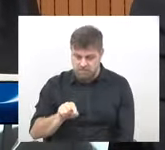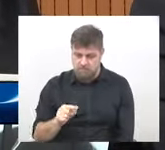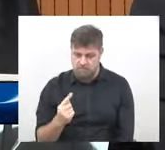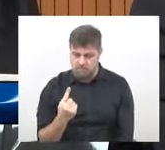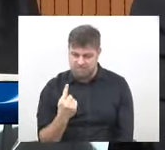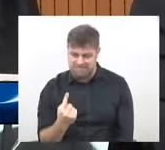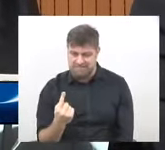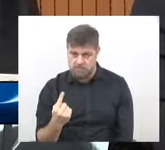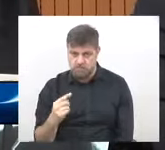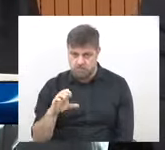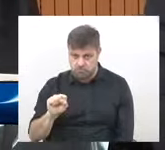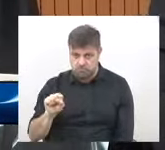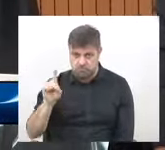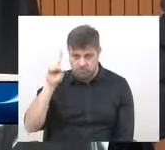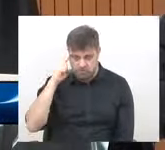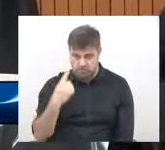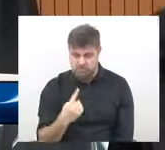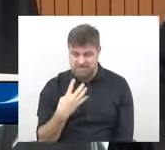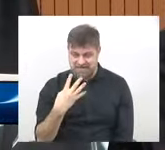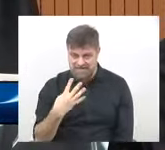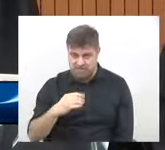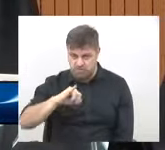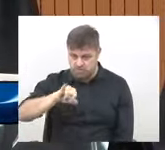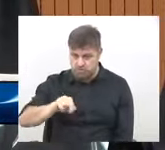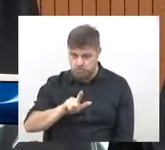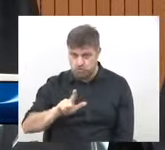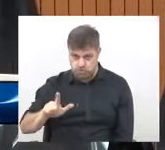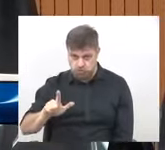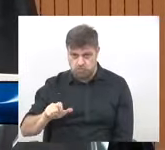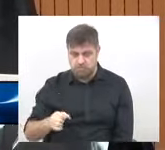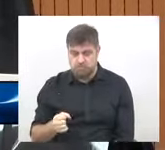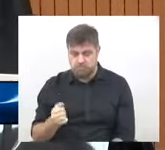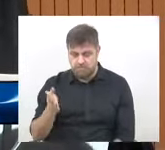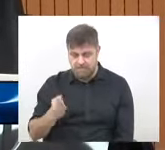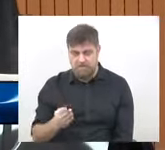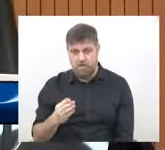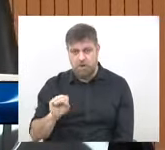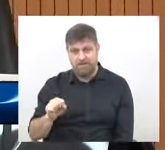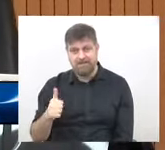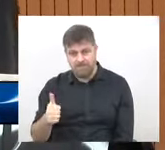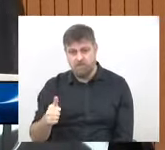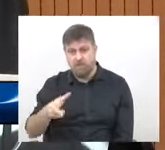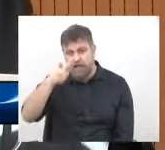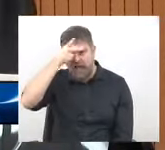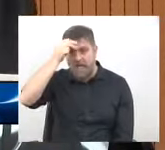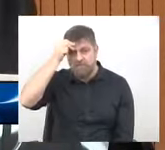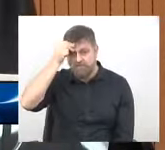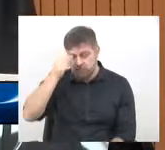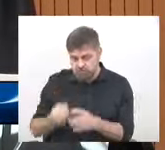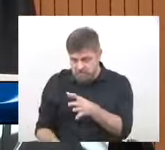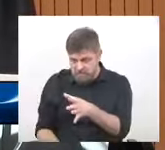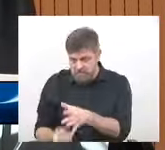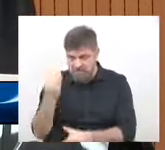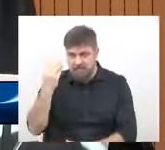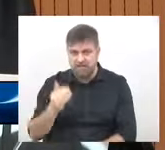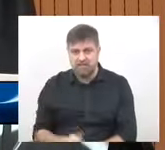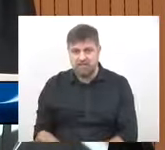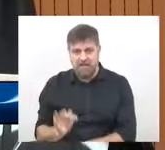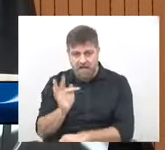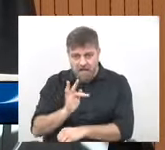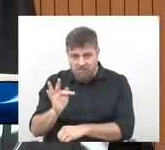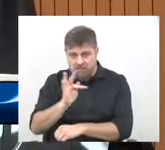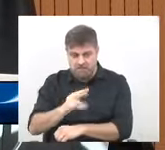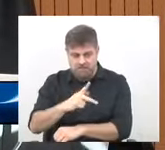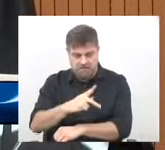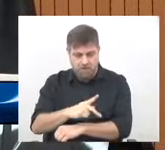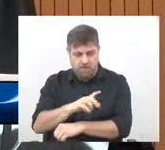de 14 de julho de 1981, que autoriza o Poder Executivo a instituir a Fundação José Pedro de